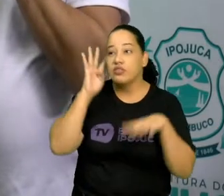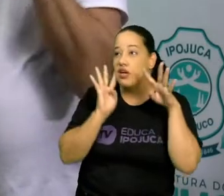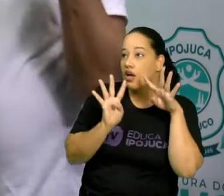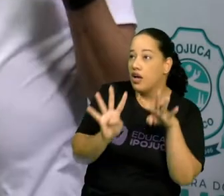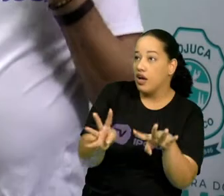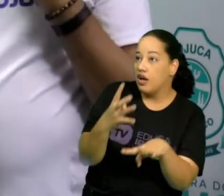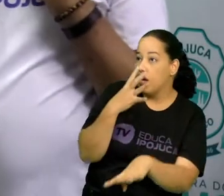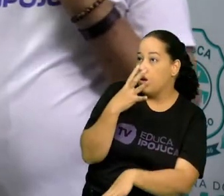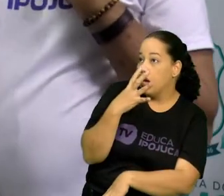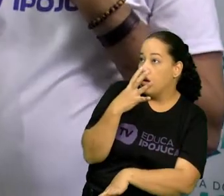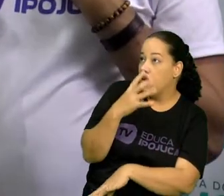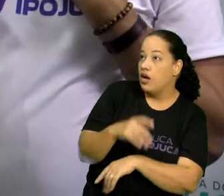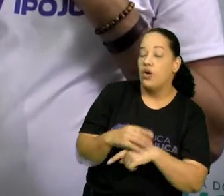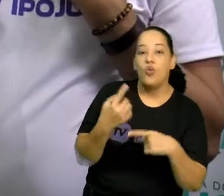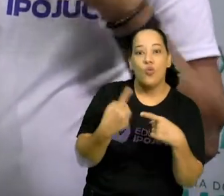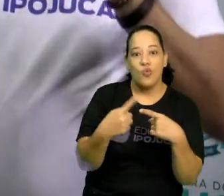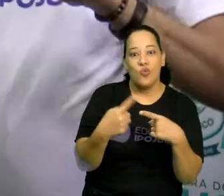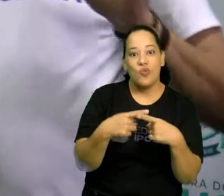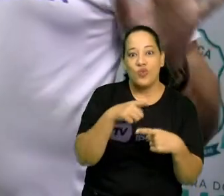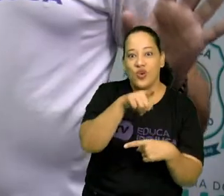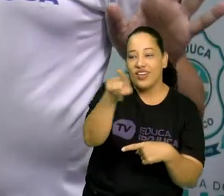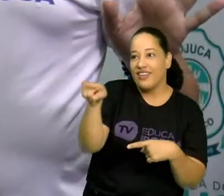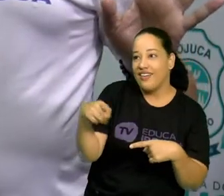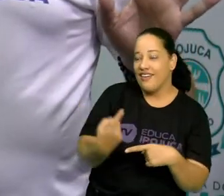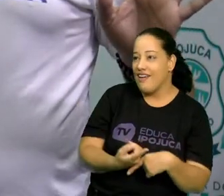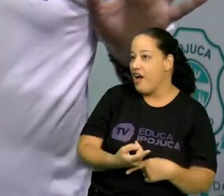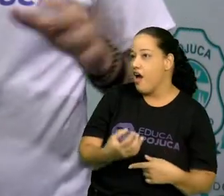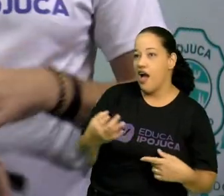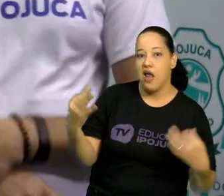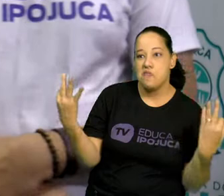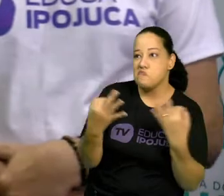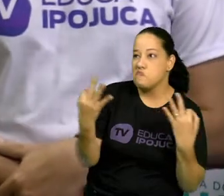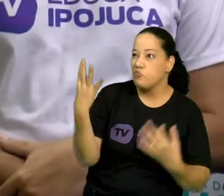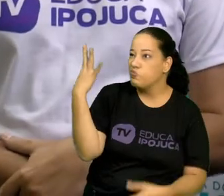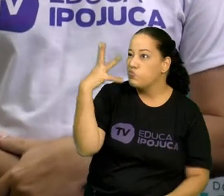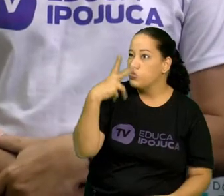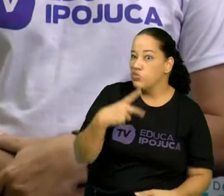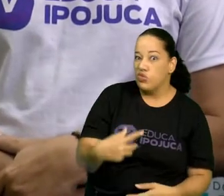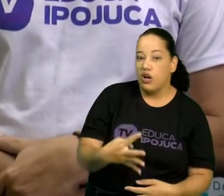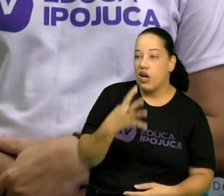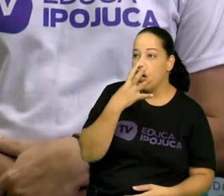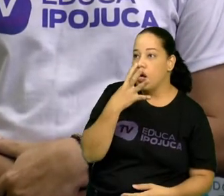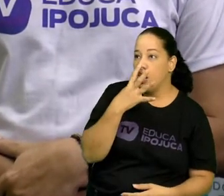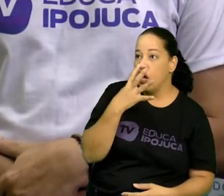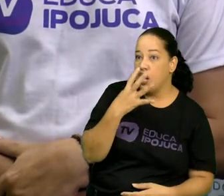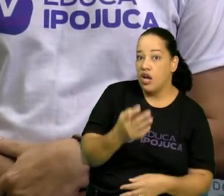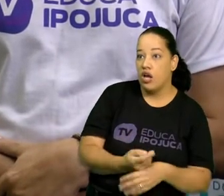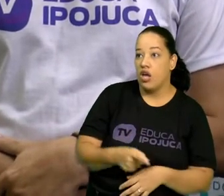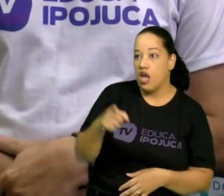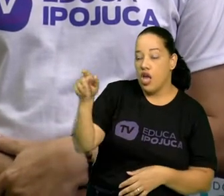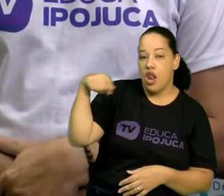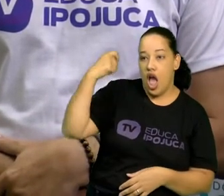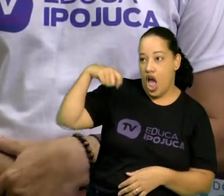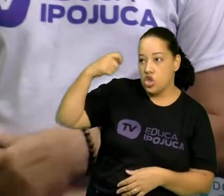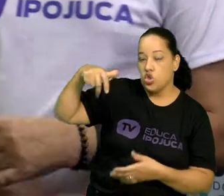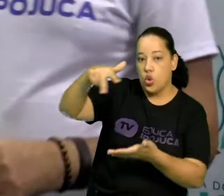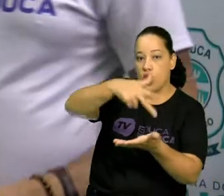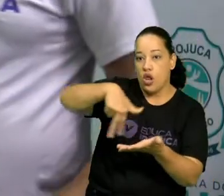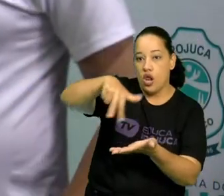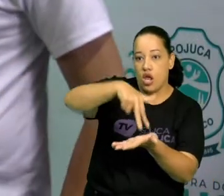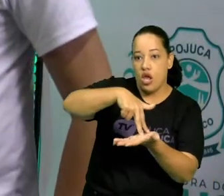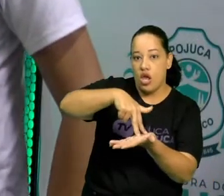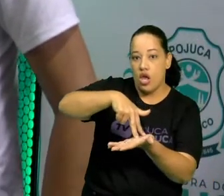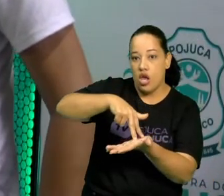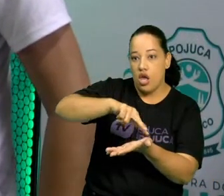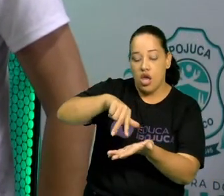fica impressionado porque a qualidade da representação é fantástica vocês assim você tá assim O Arthur tá lá e você tá assim aí de repente